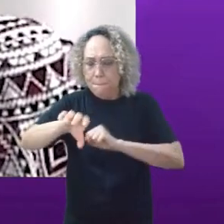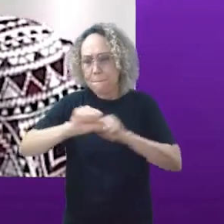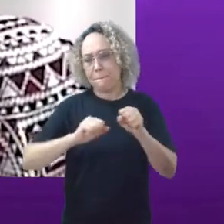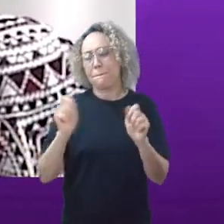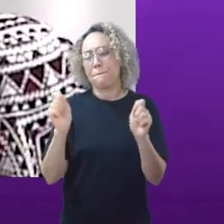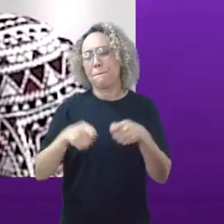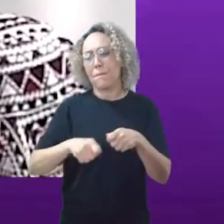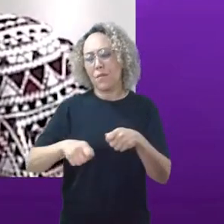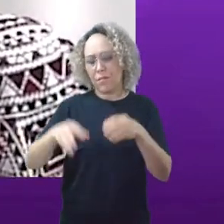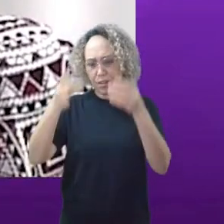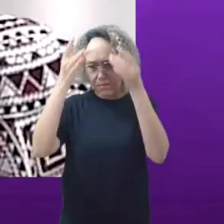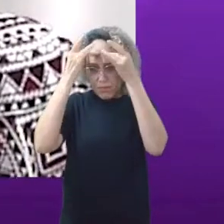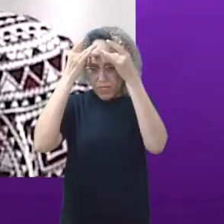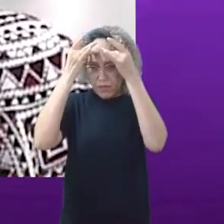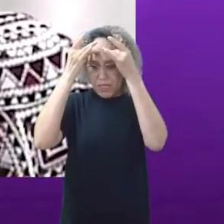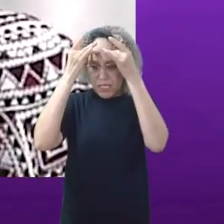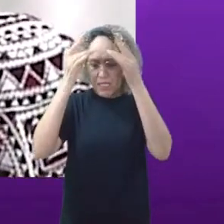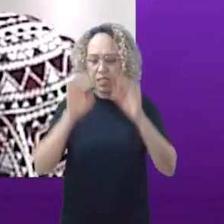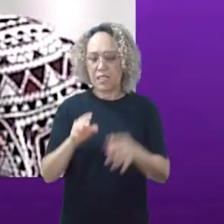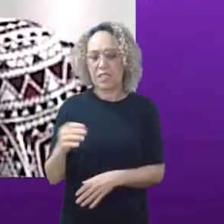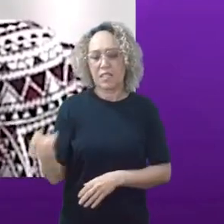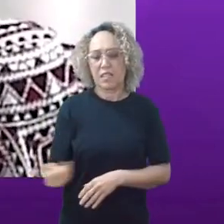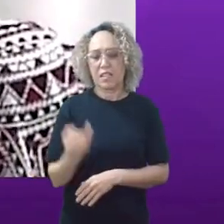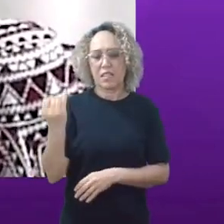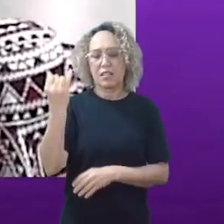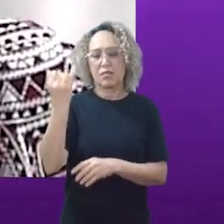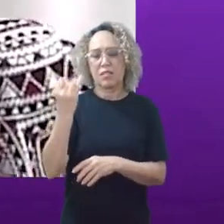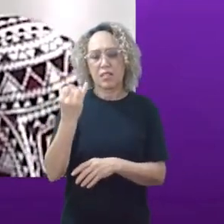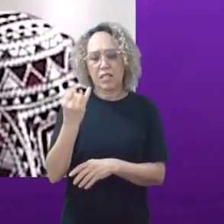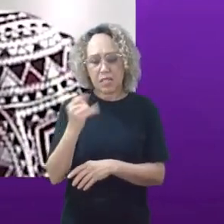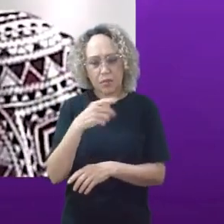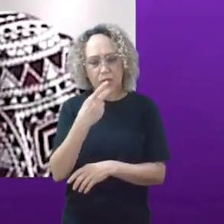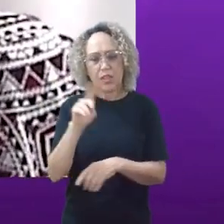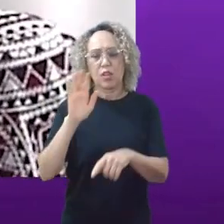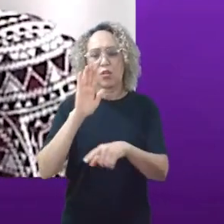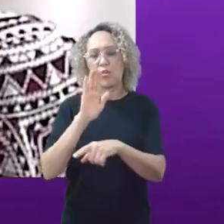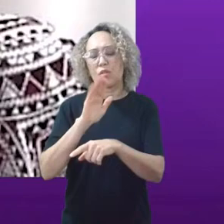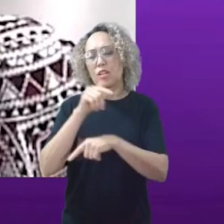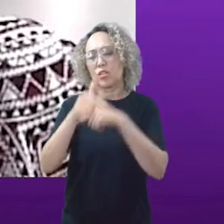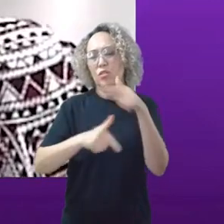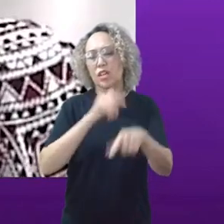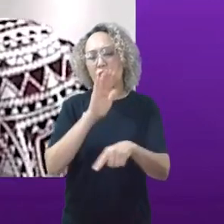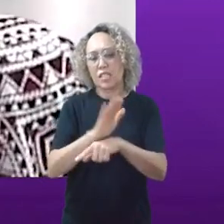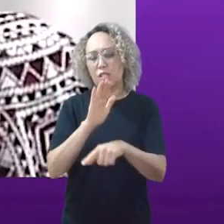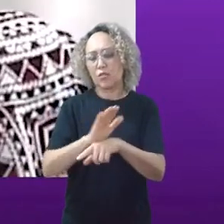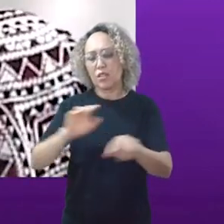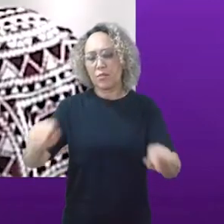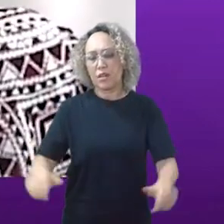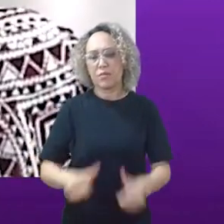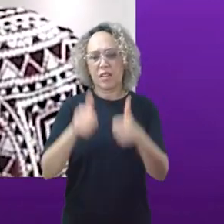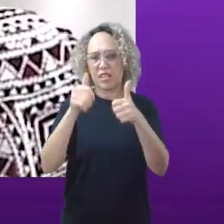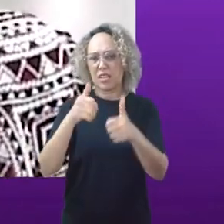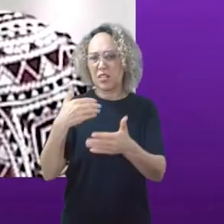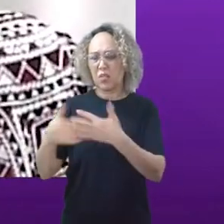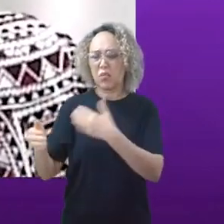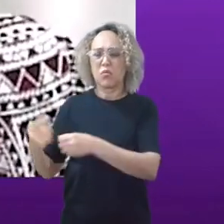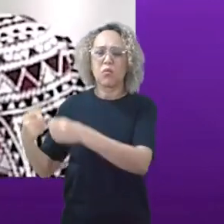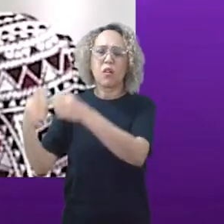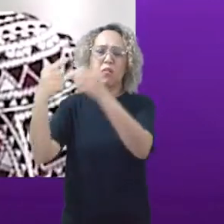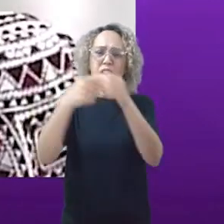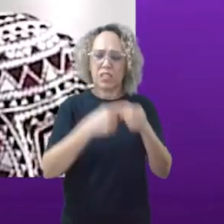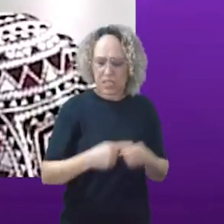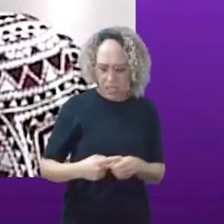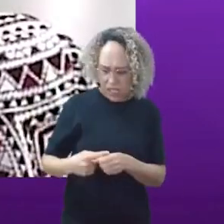uma contribuição importante para o exercício do seu trabalho em qualquer cidade do país e principalmente nas